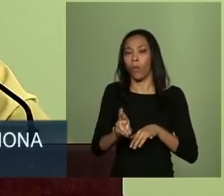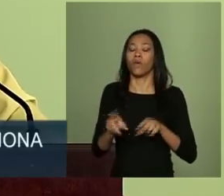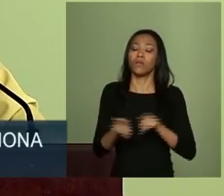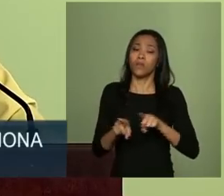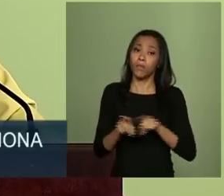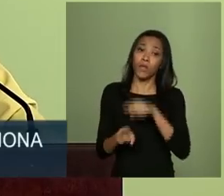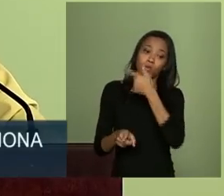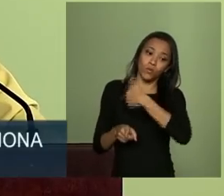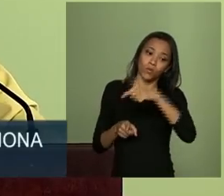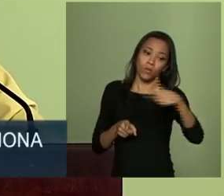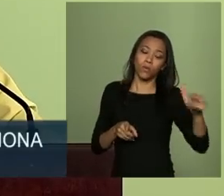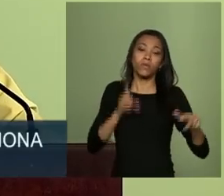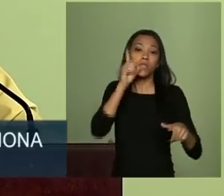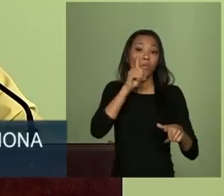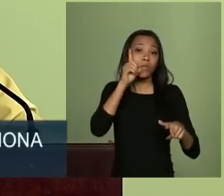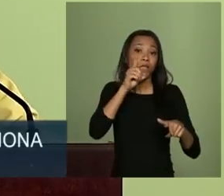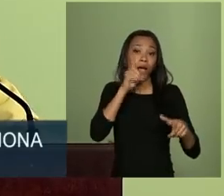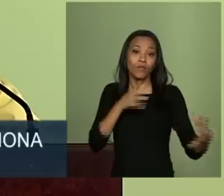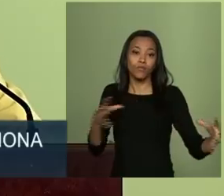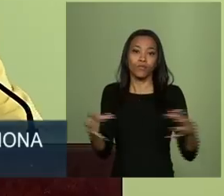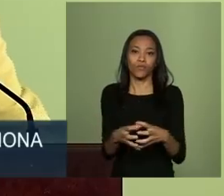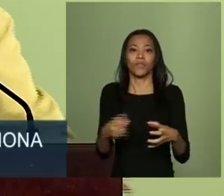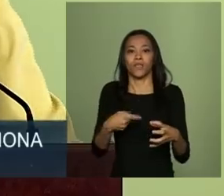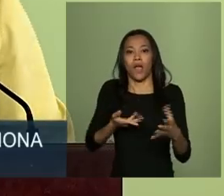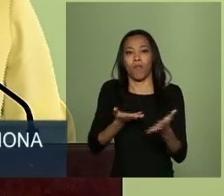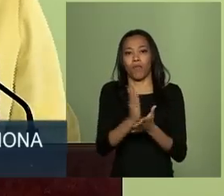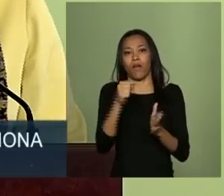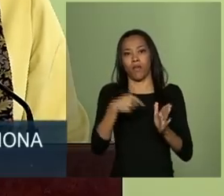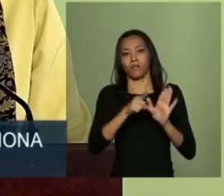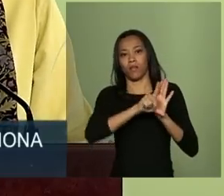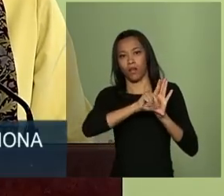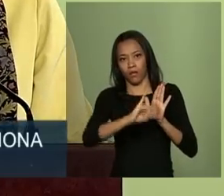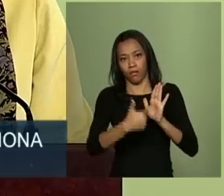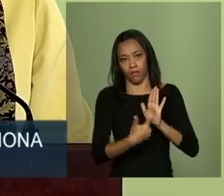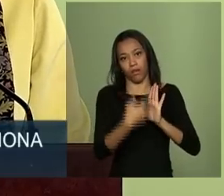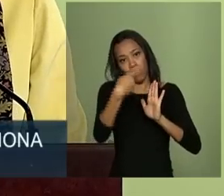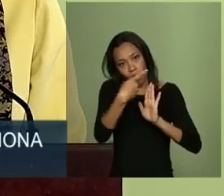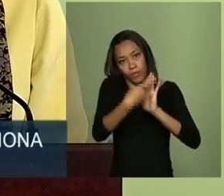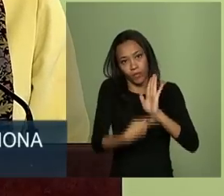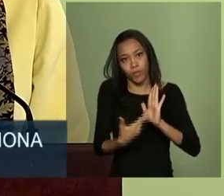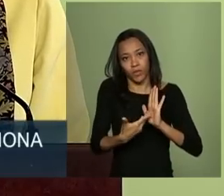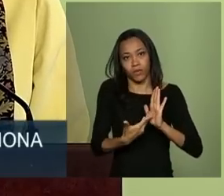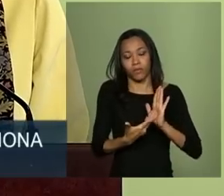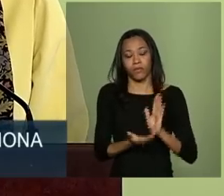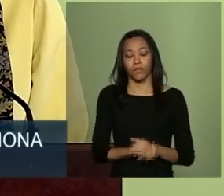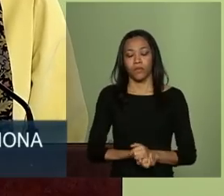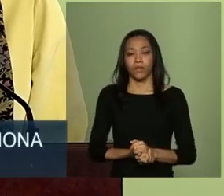que aprovaram esse projeto. Ao mesmo tempo,